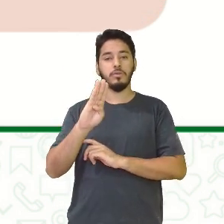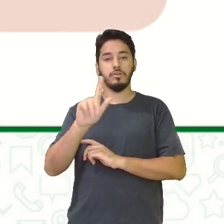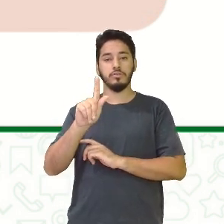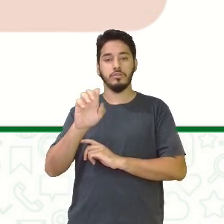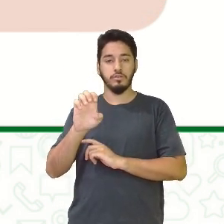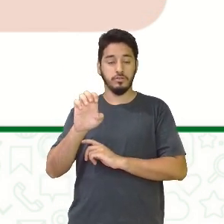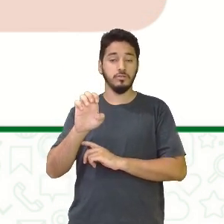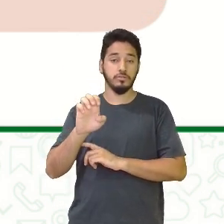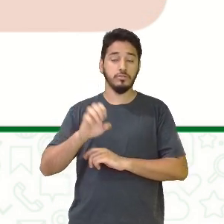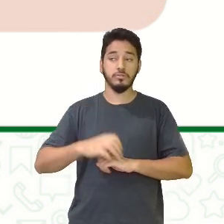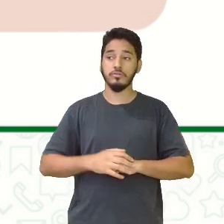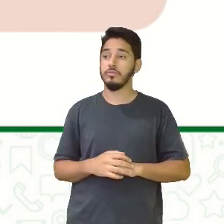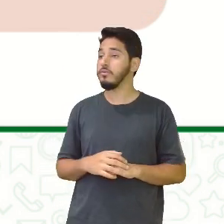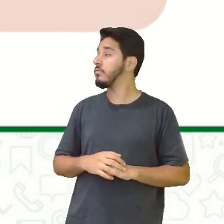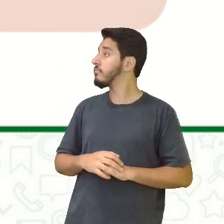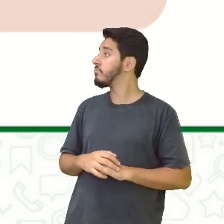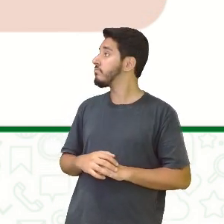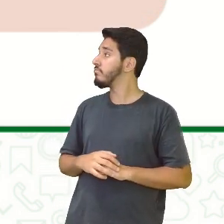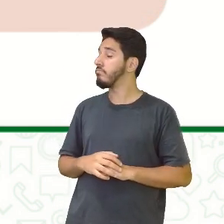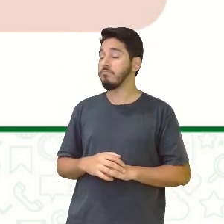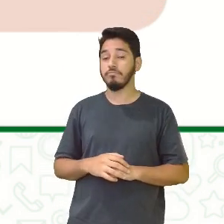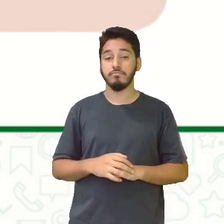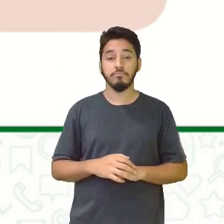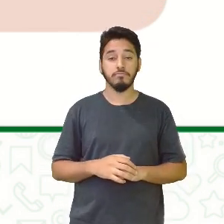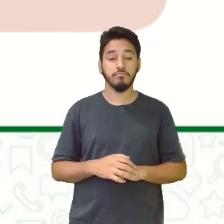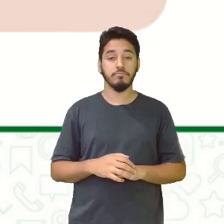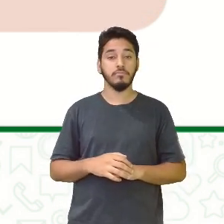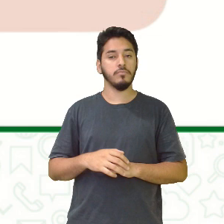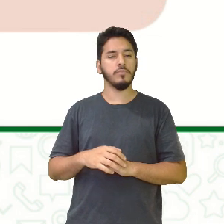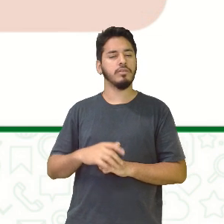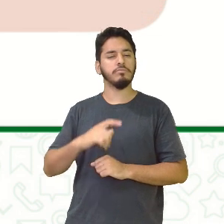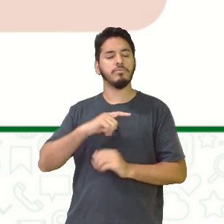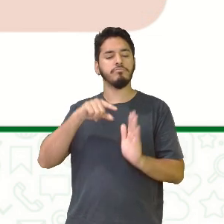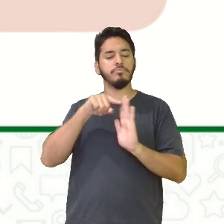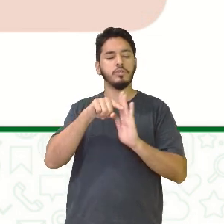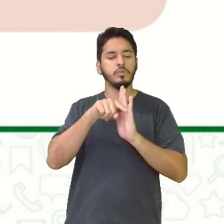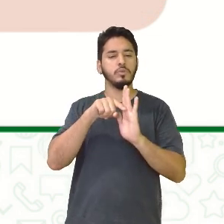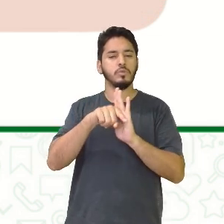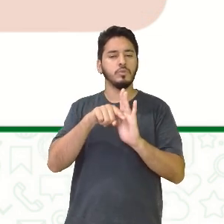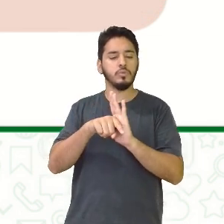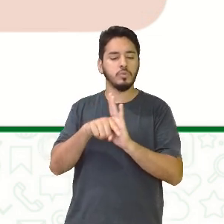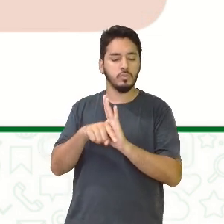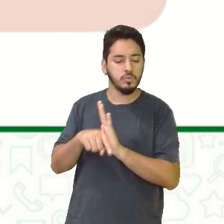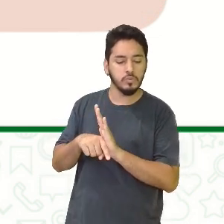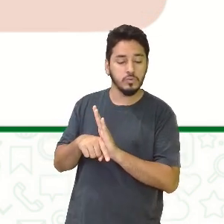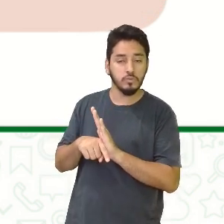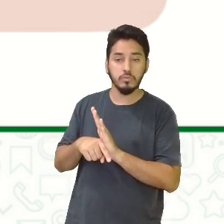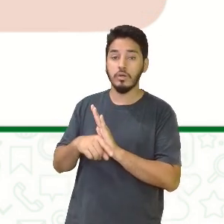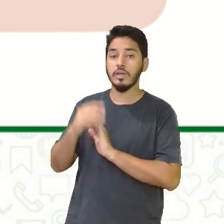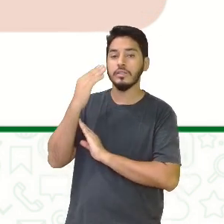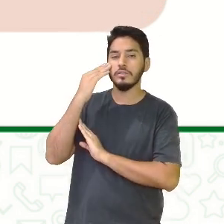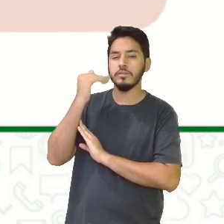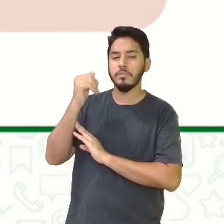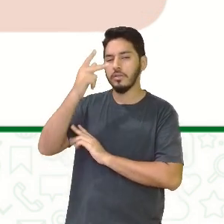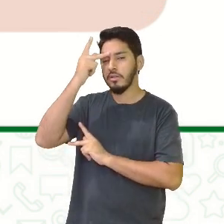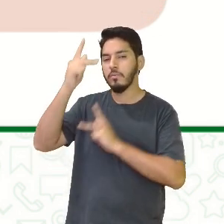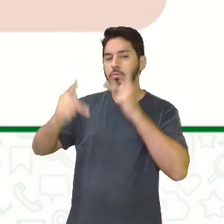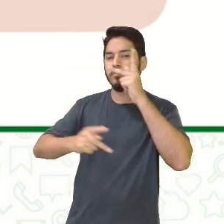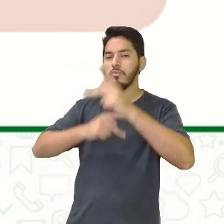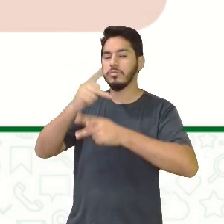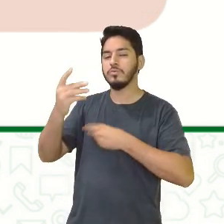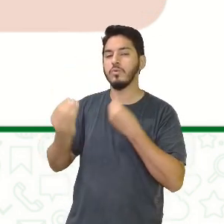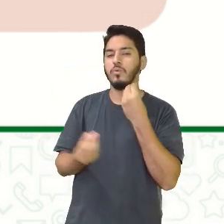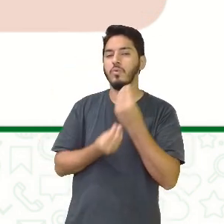de Estatística, né, Geografia e Estatística, e fez esse levantamento para saber, né, da população, como é que